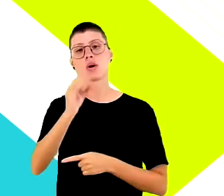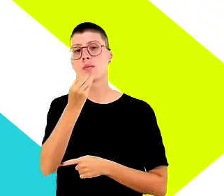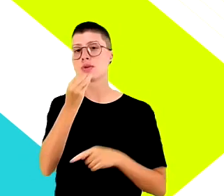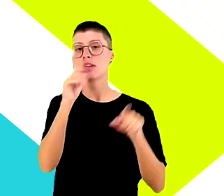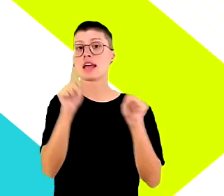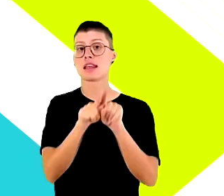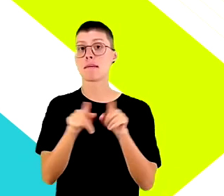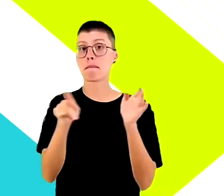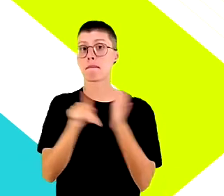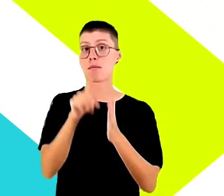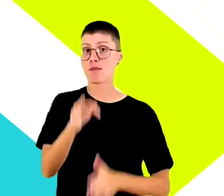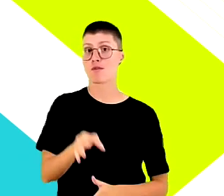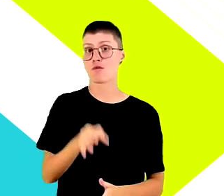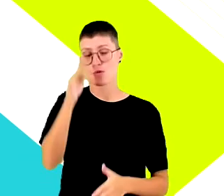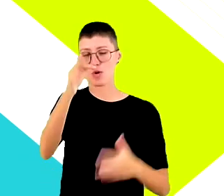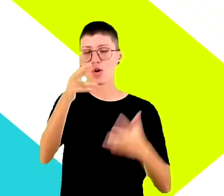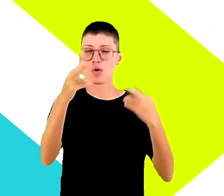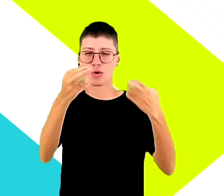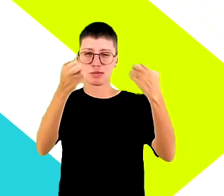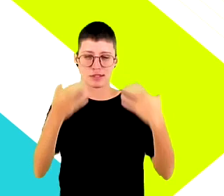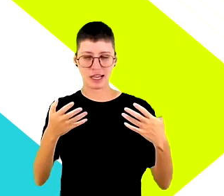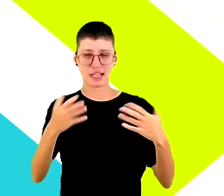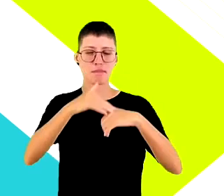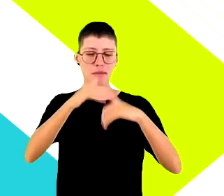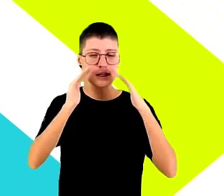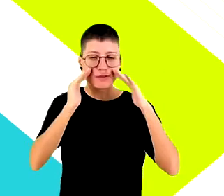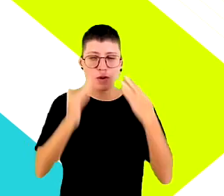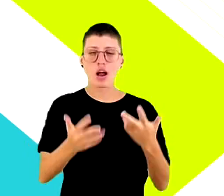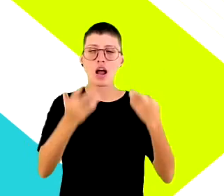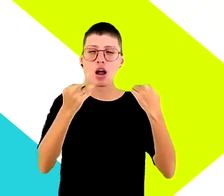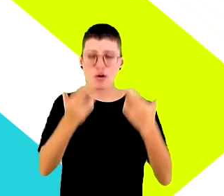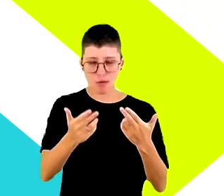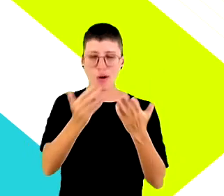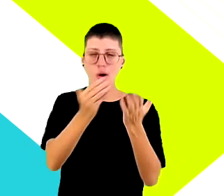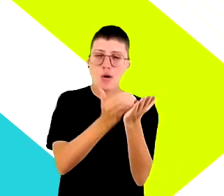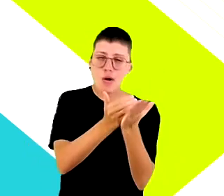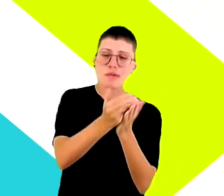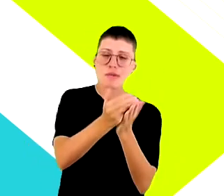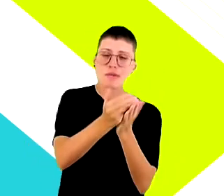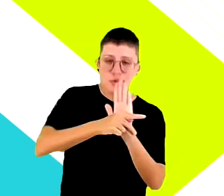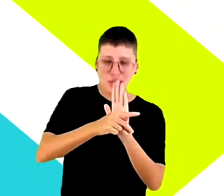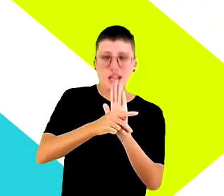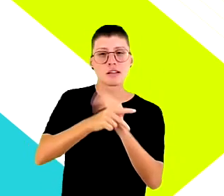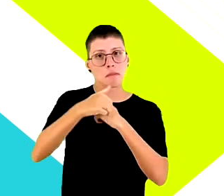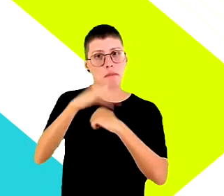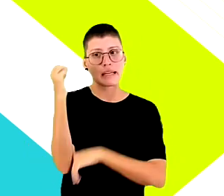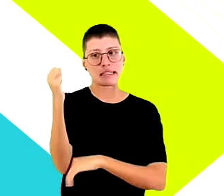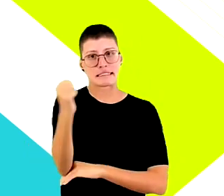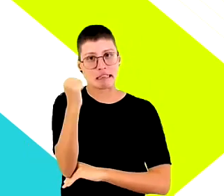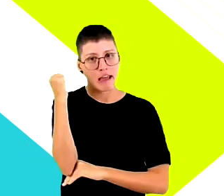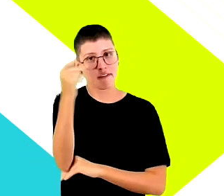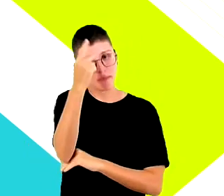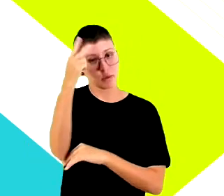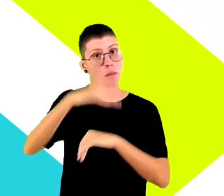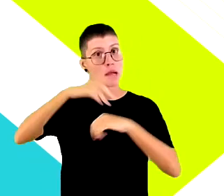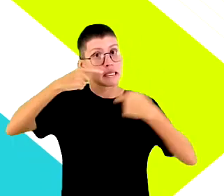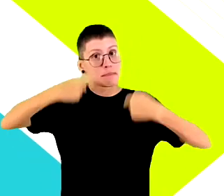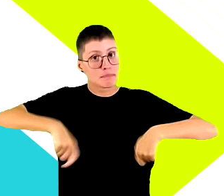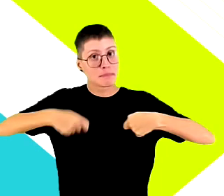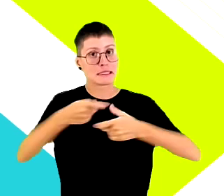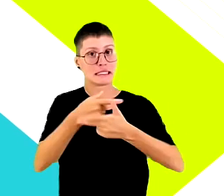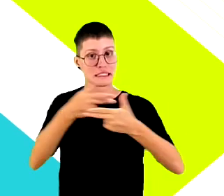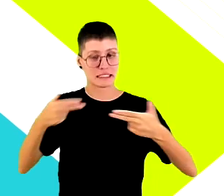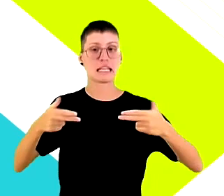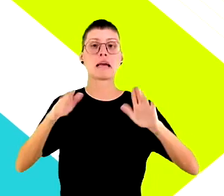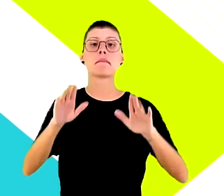né? Como eu comentei, a gente está muito focado nos casos, começou um projeto com os casos mais graves, são as pessoas que mais precisam, mas a gente tem ali uma